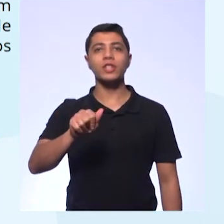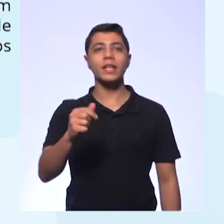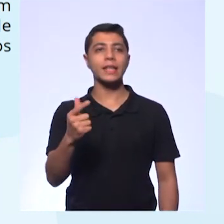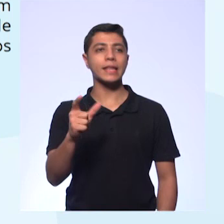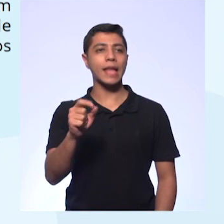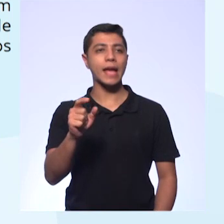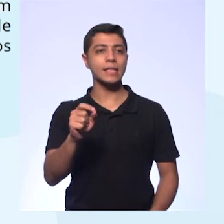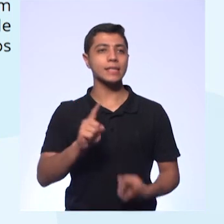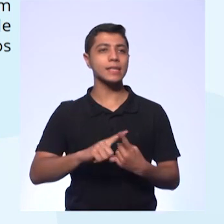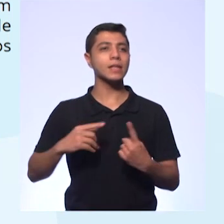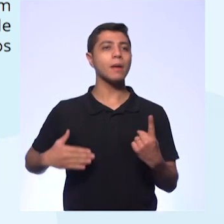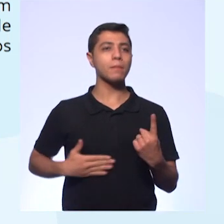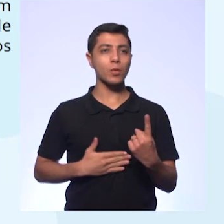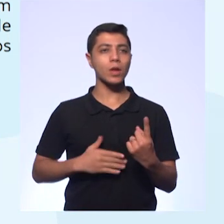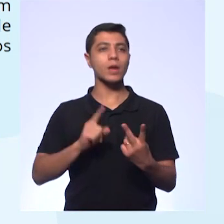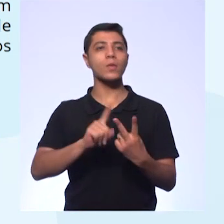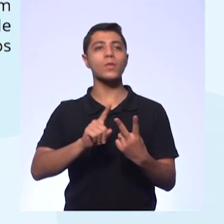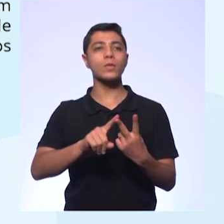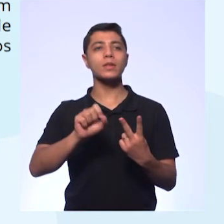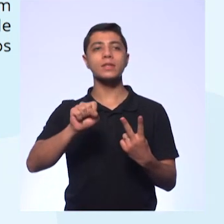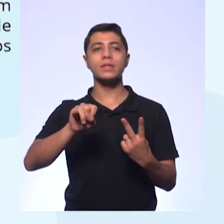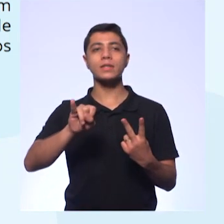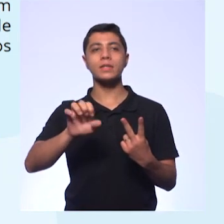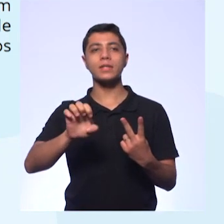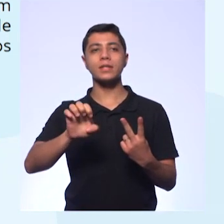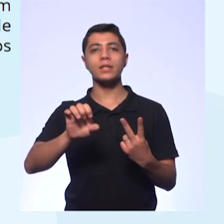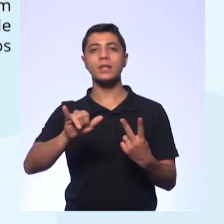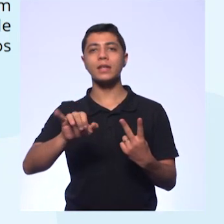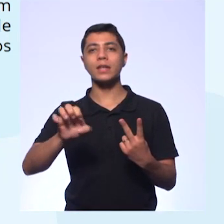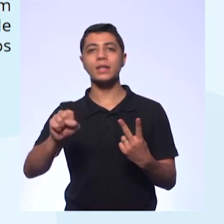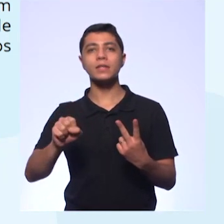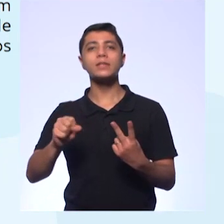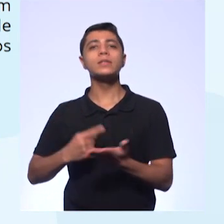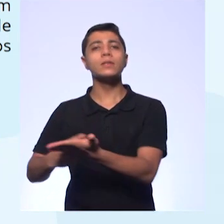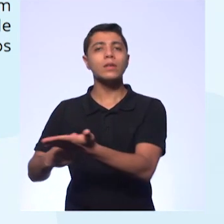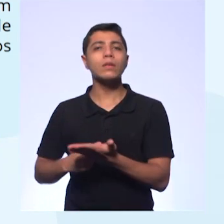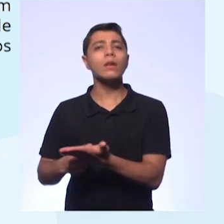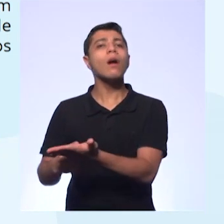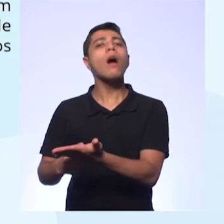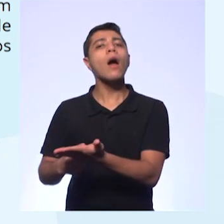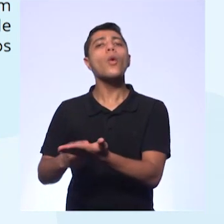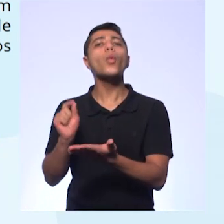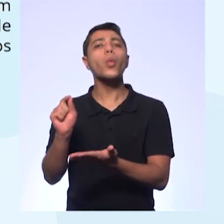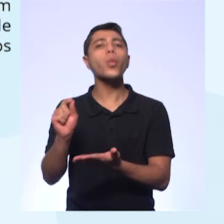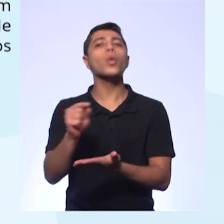militares, instituíram o consulado. O novo governo consolidou